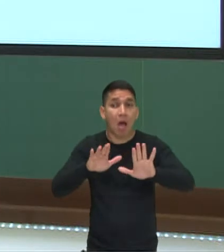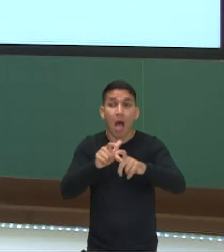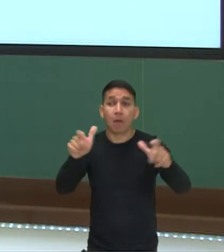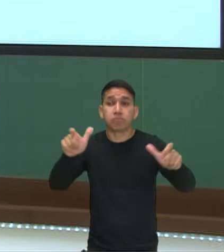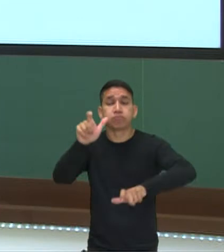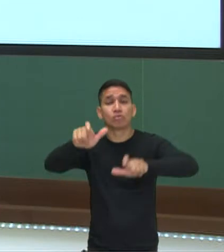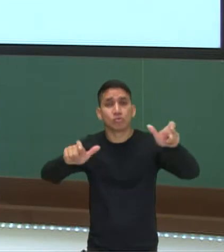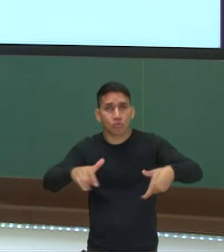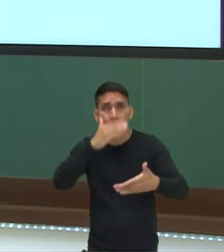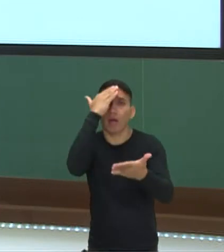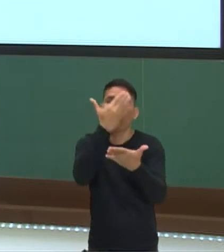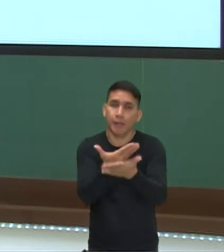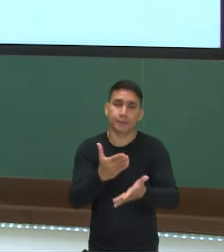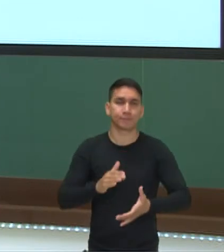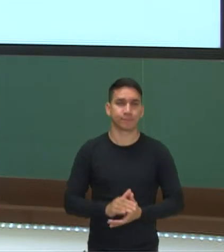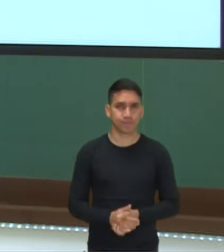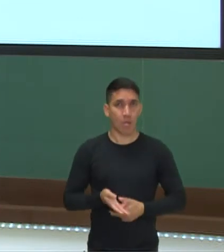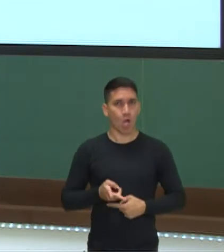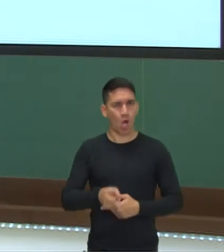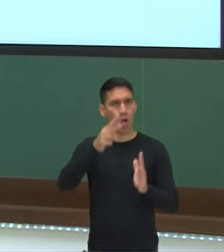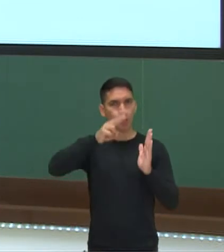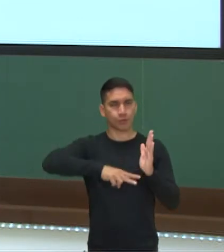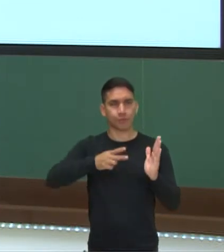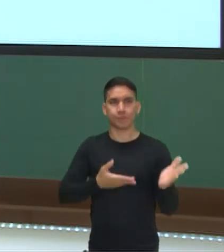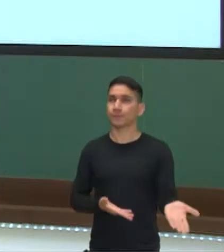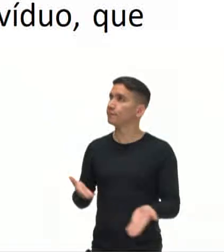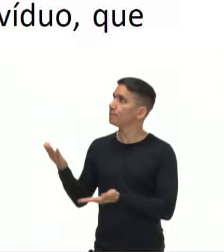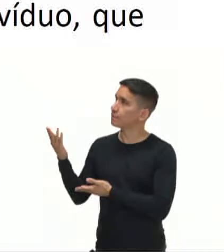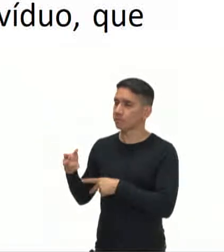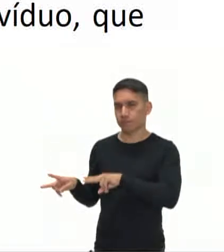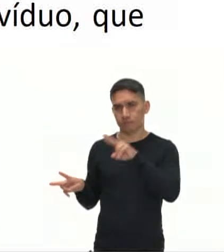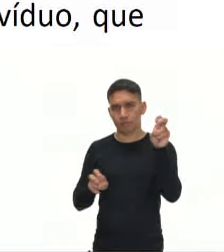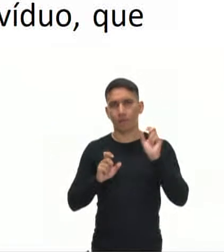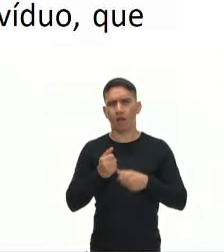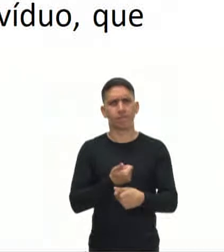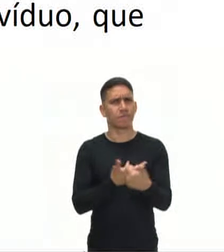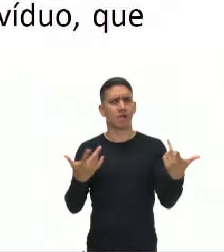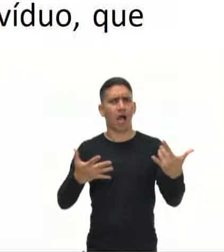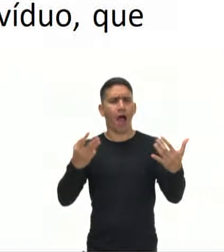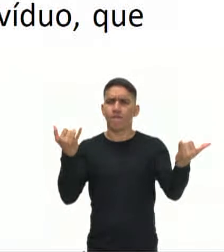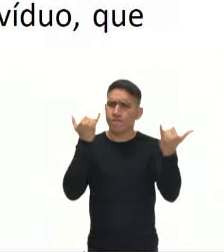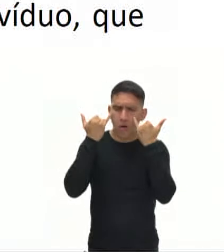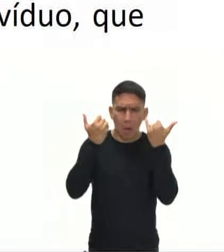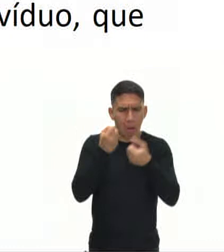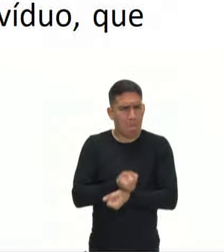acreditam. Continuando a leitura, muitas mensagens circulam